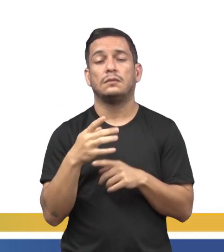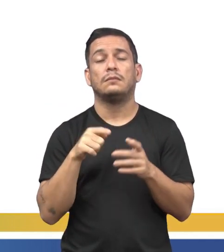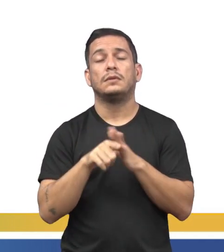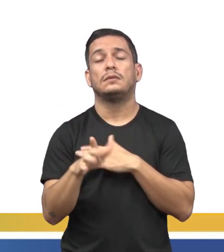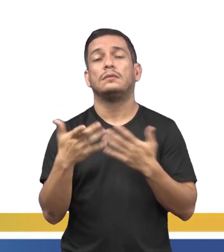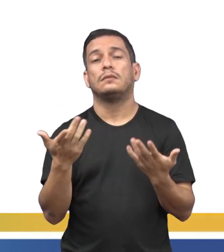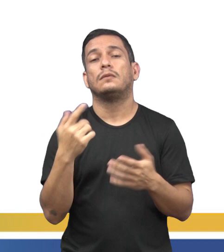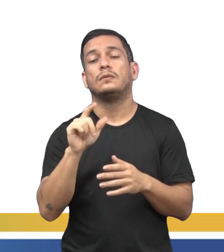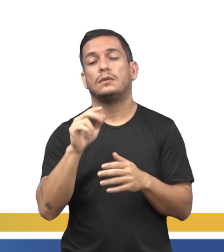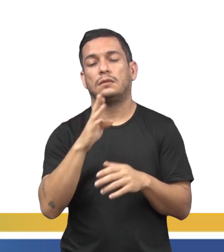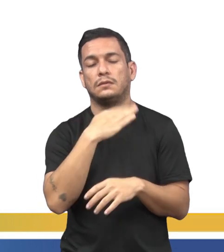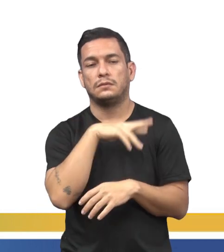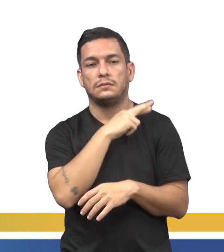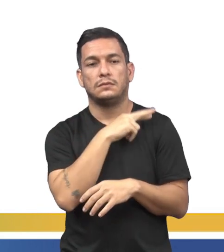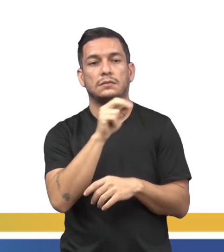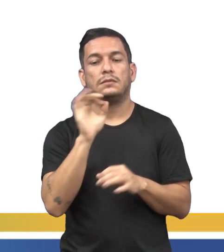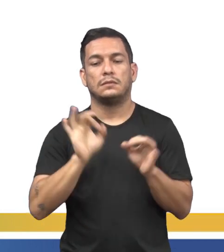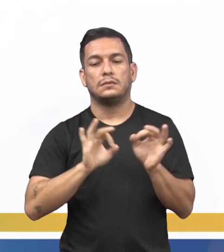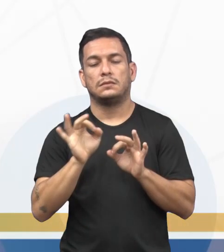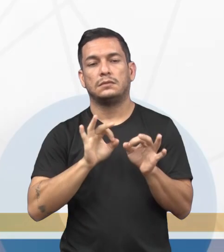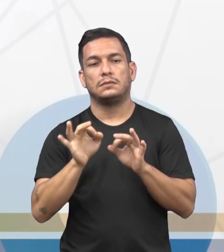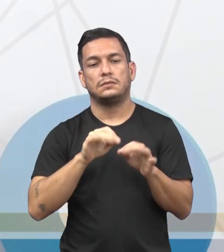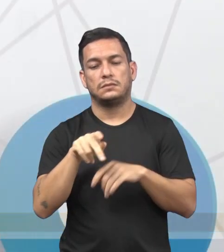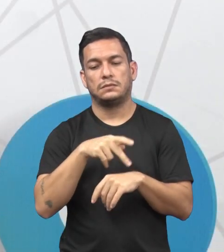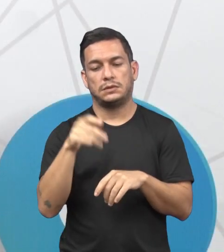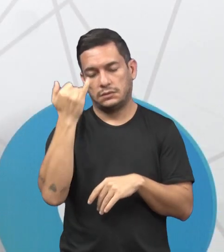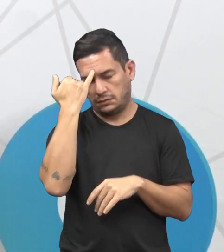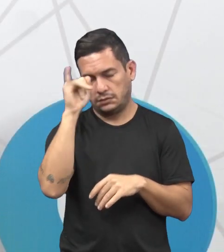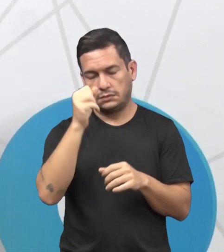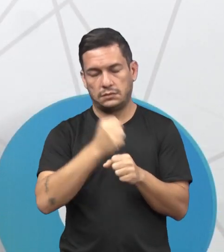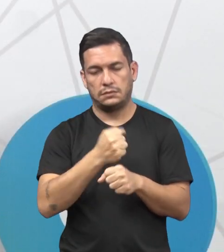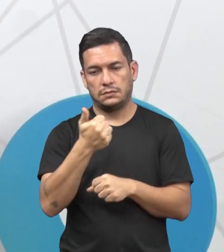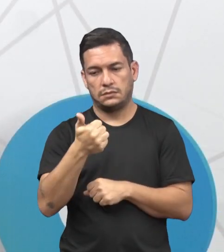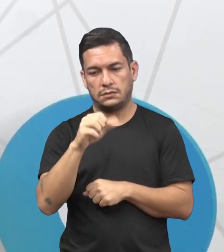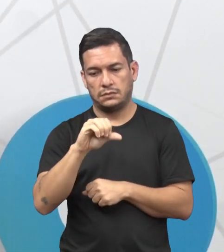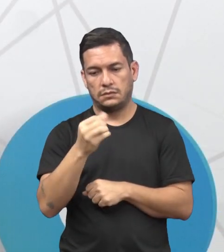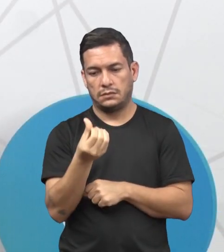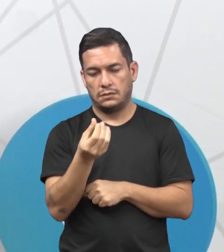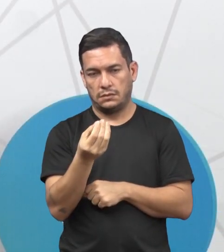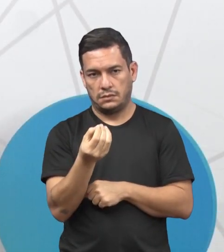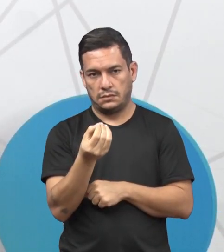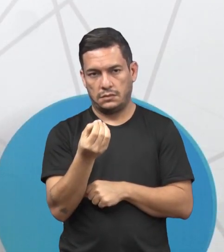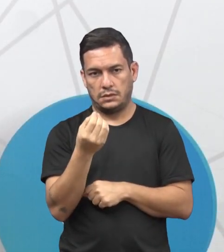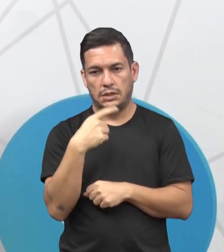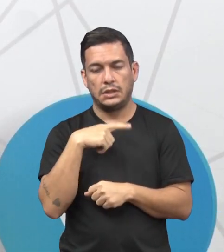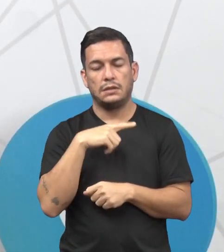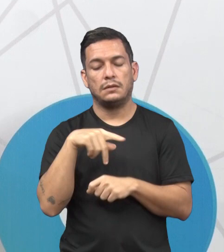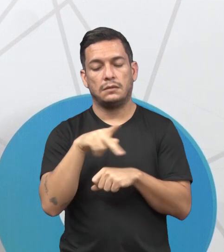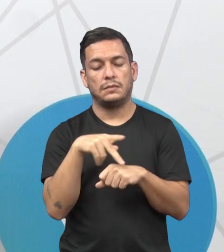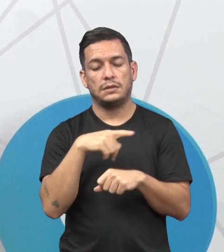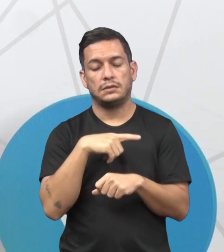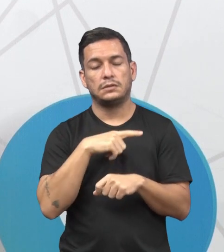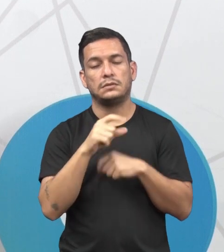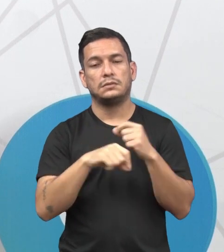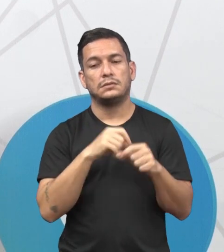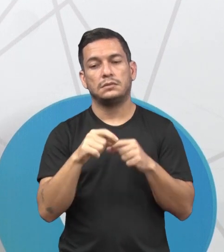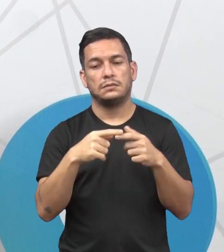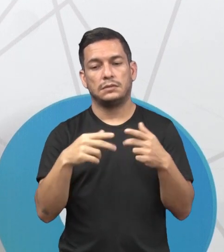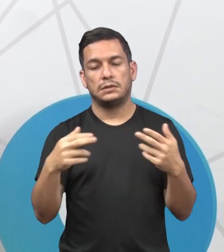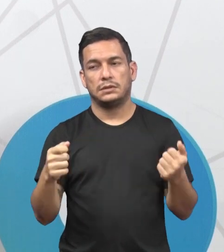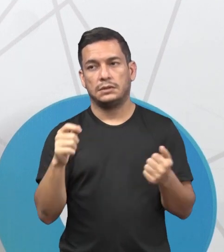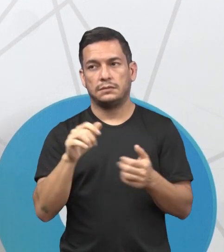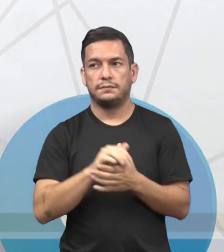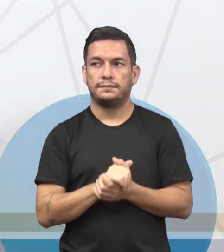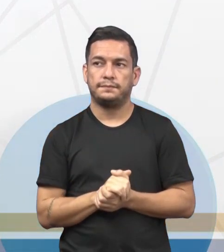qual foi uma das funções dessa organização que os países criaram lá em 1960, os países que detinham, né, grande parte dessa